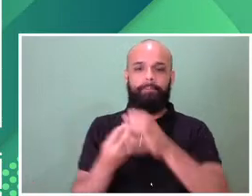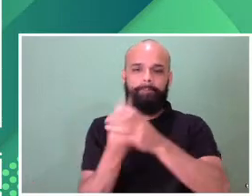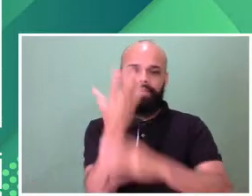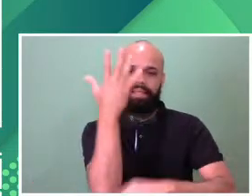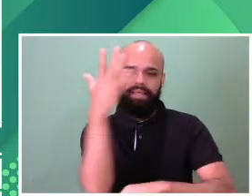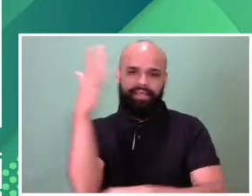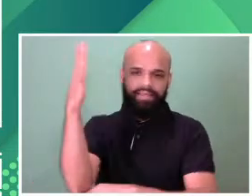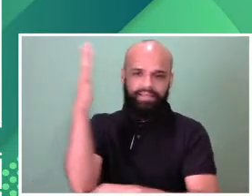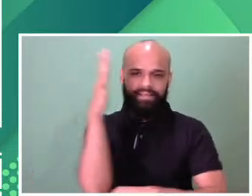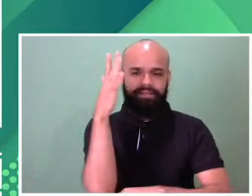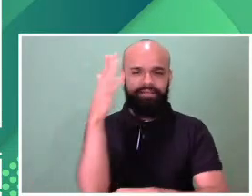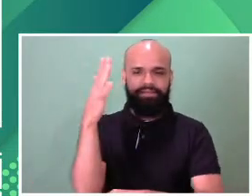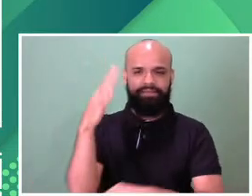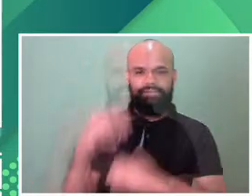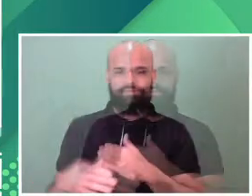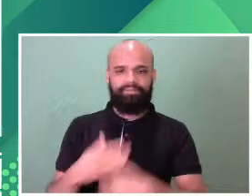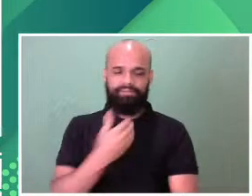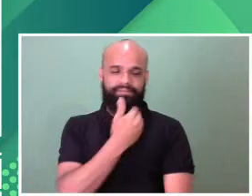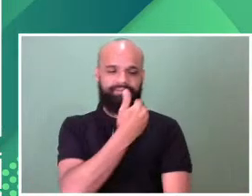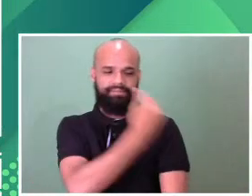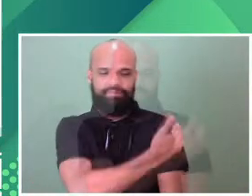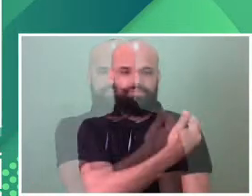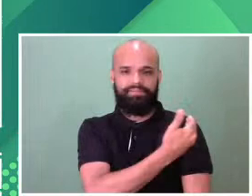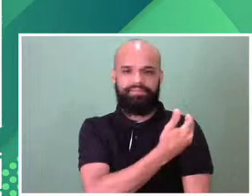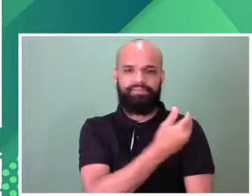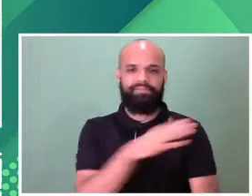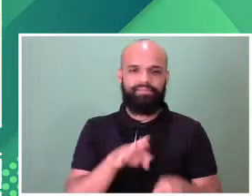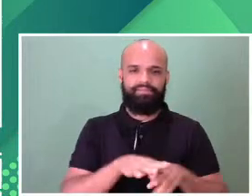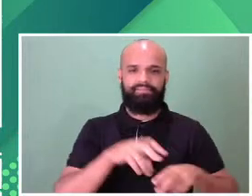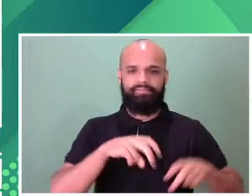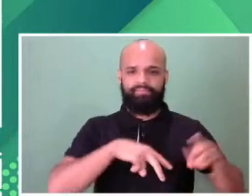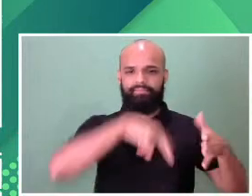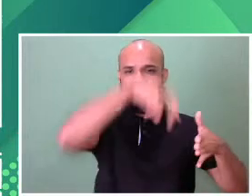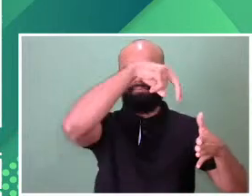do lado direito, do lado esquerdo, do lado direito uma escada.